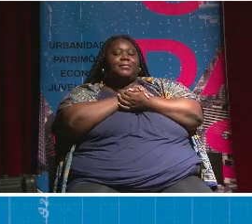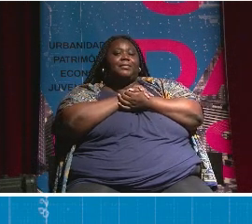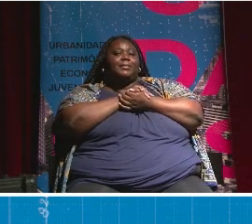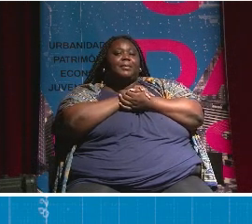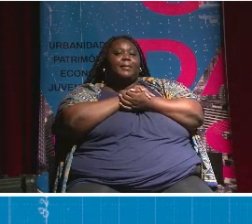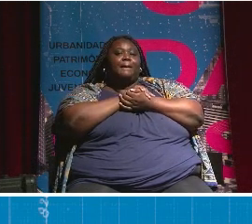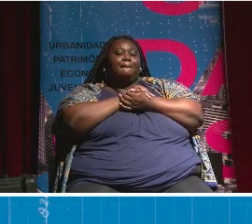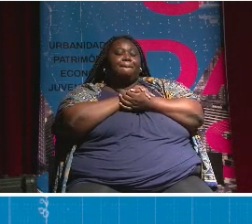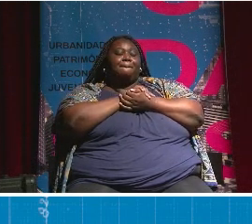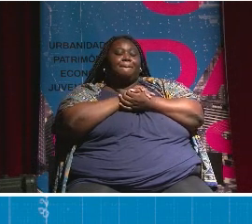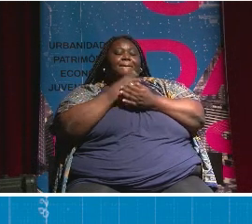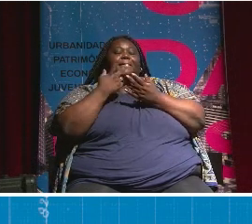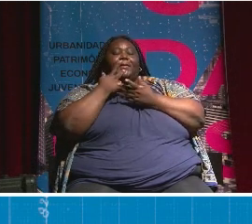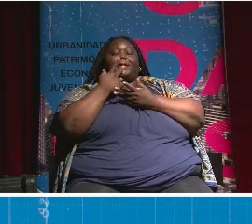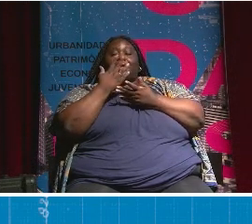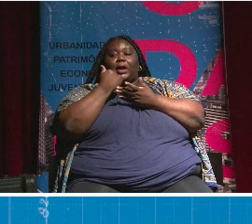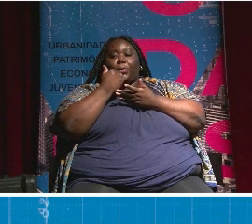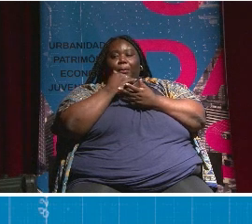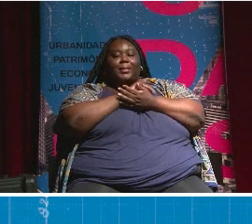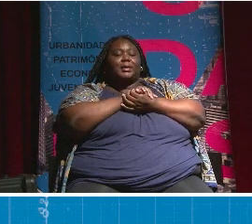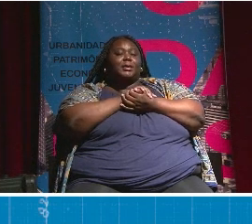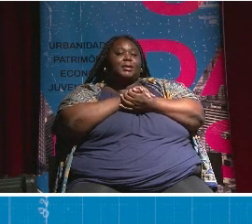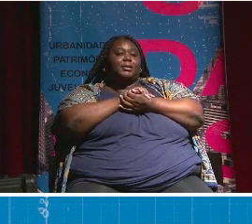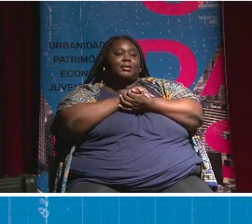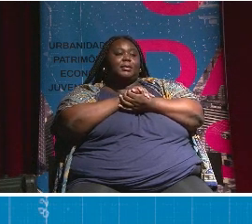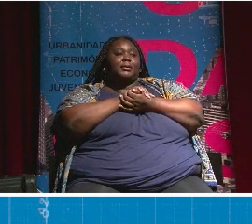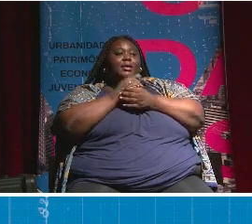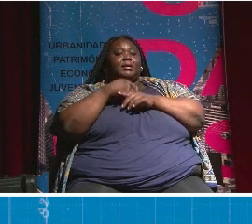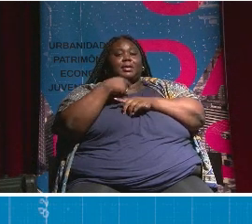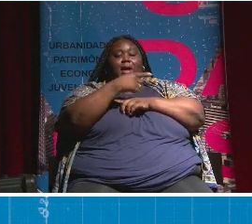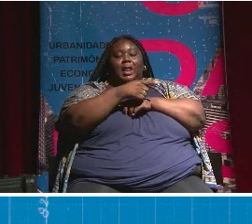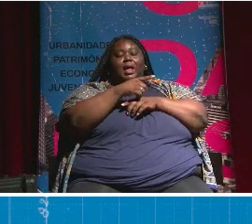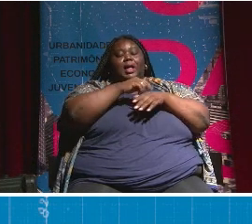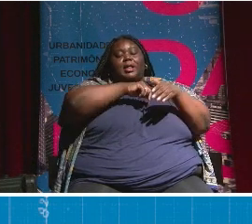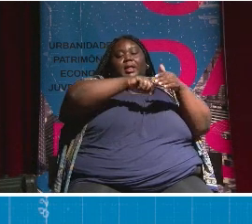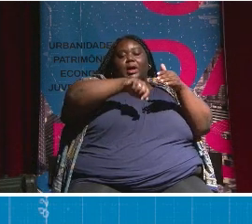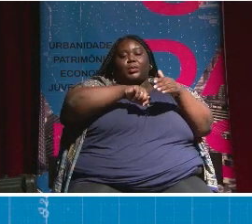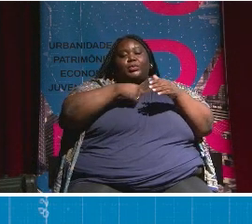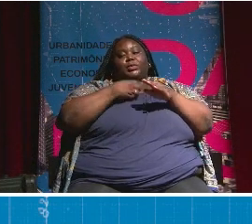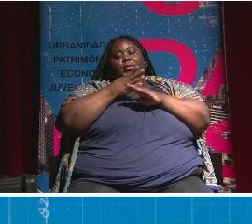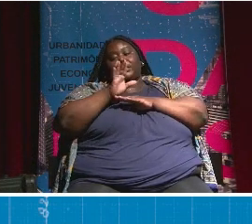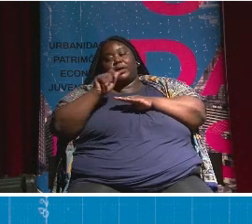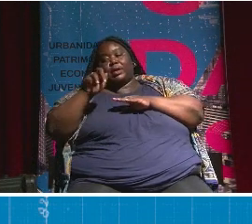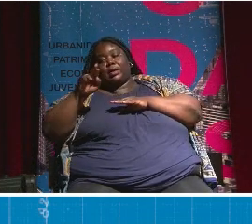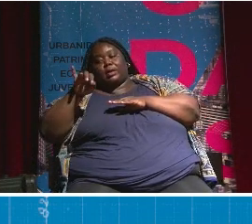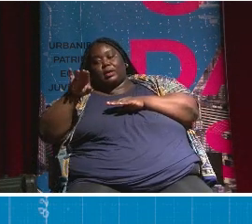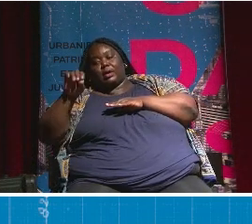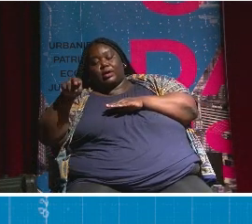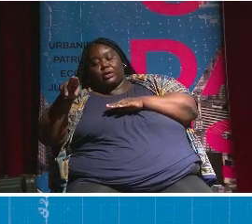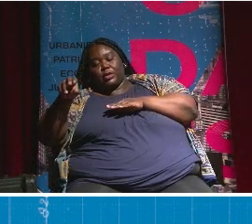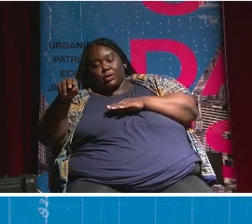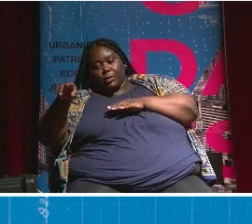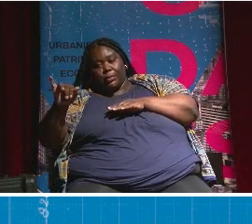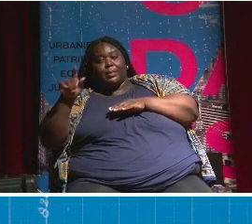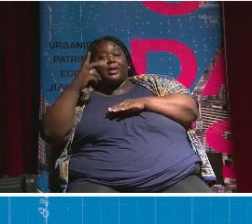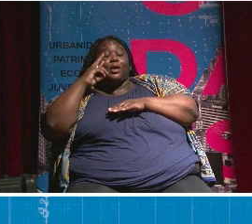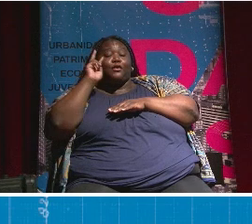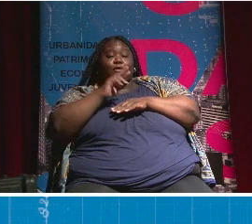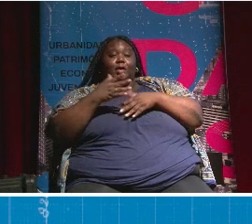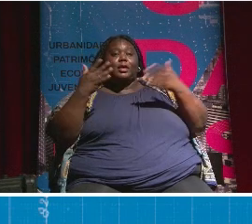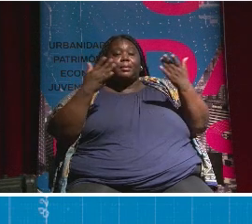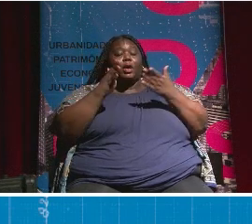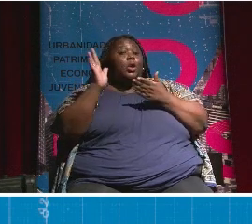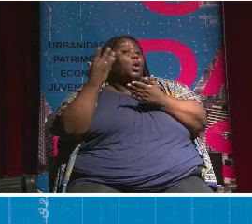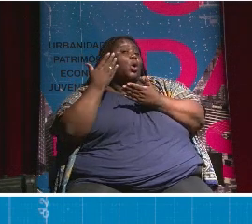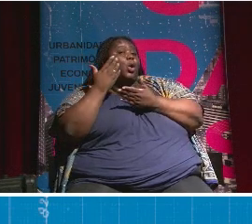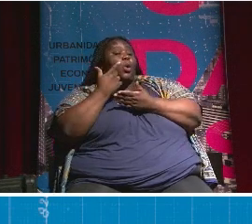partir da alimentação, que saiu da cozinha, da culinária para a gastronomia. Talvez veremos em breve talvez